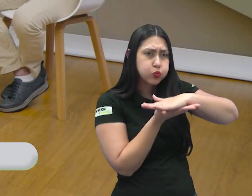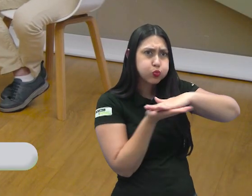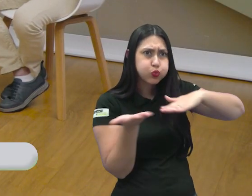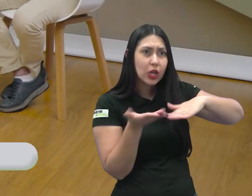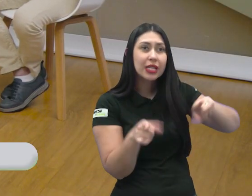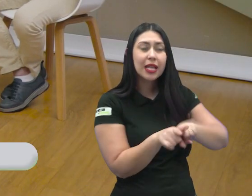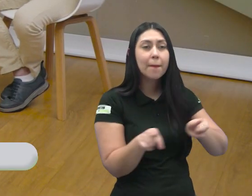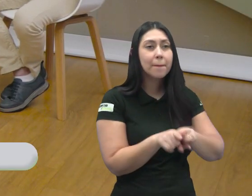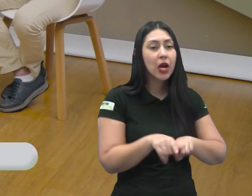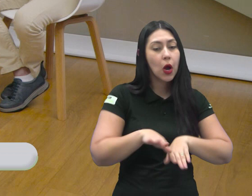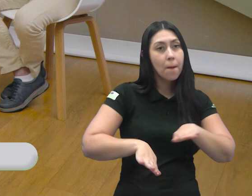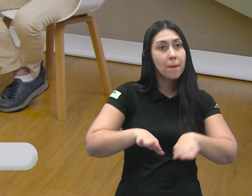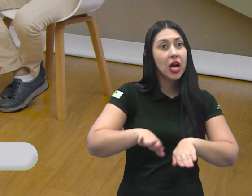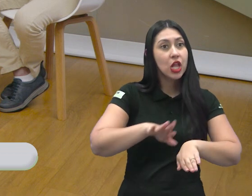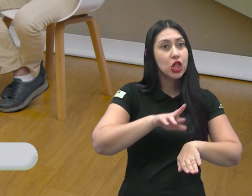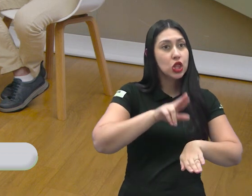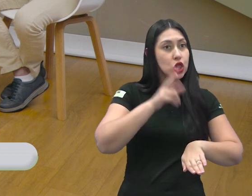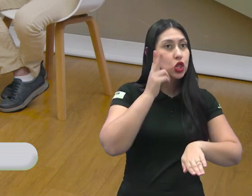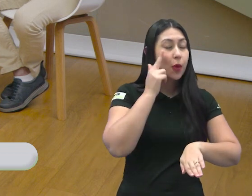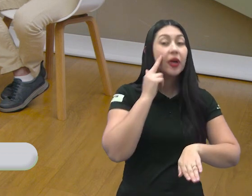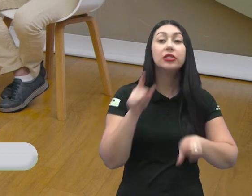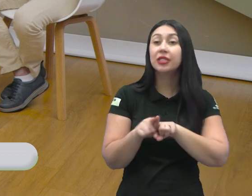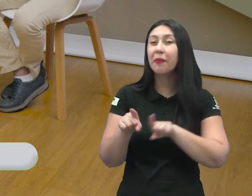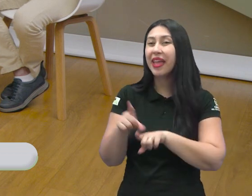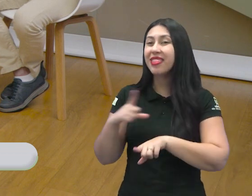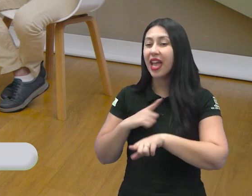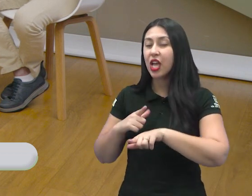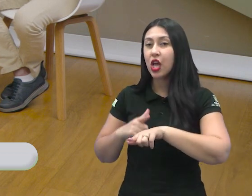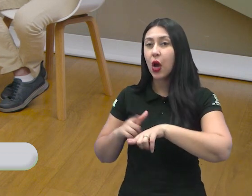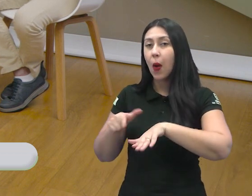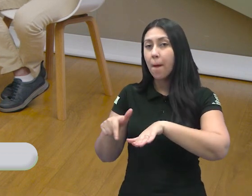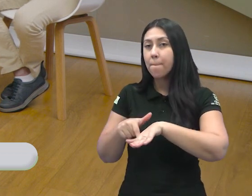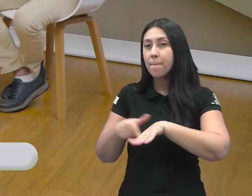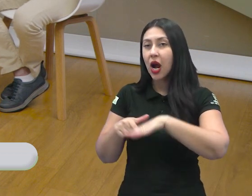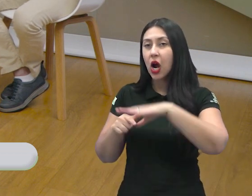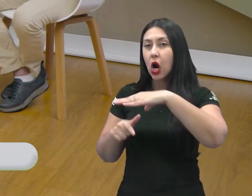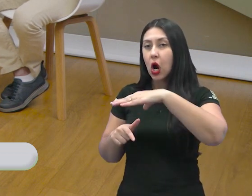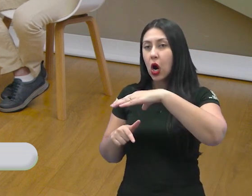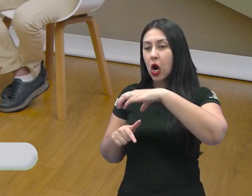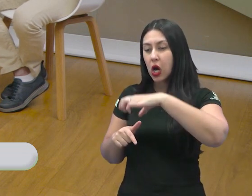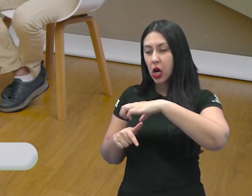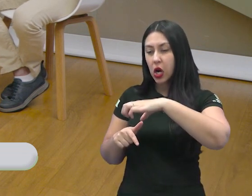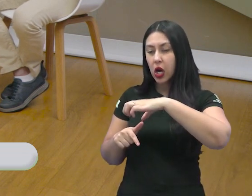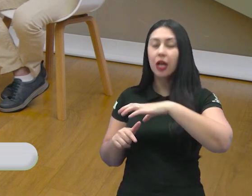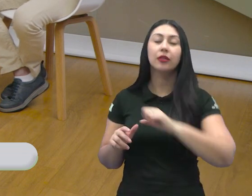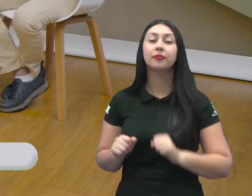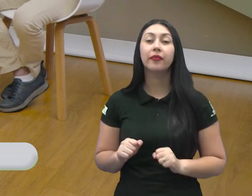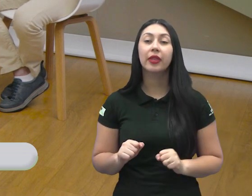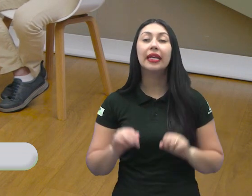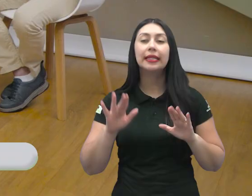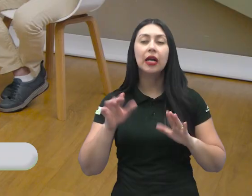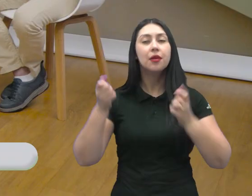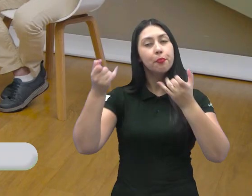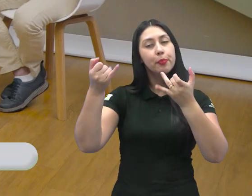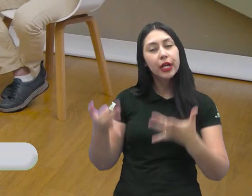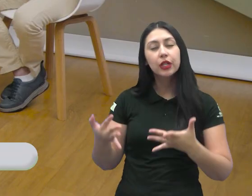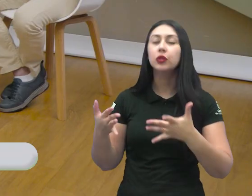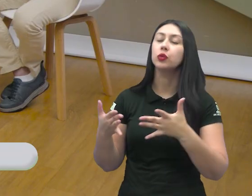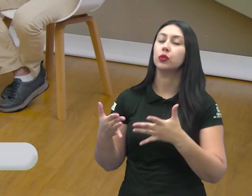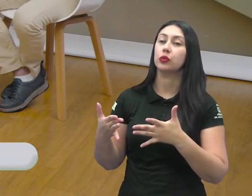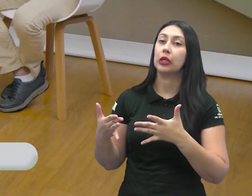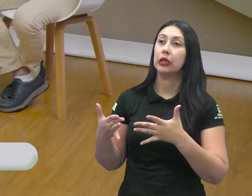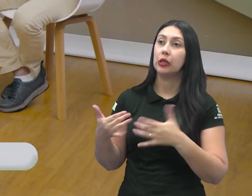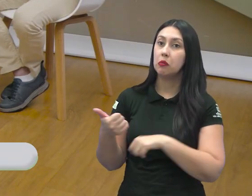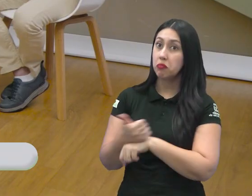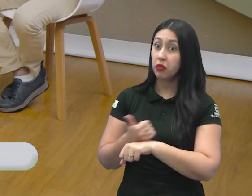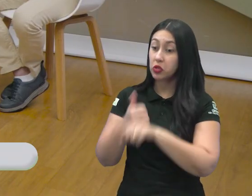normal e tem o pé varo também, né? Só complementando a evolução, quando eu falei sobre as subespecialidades,